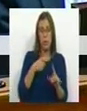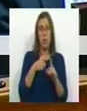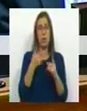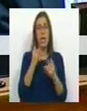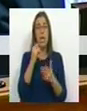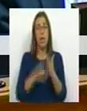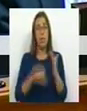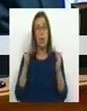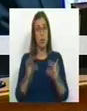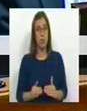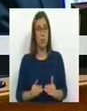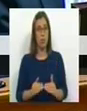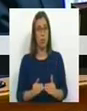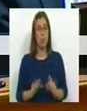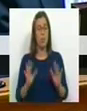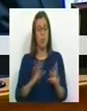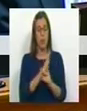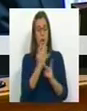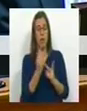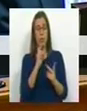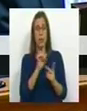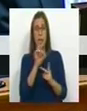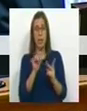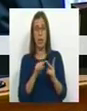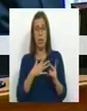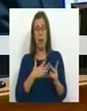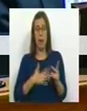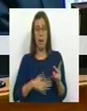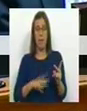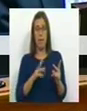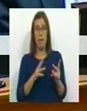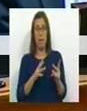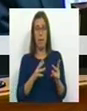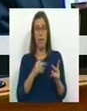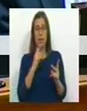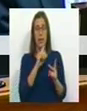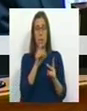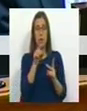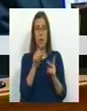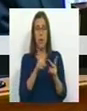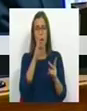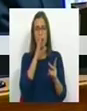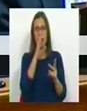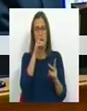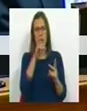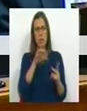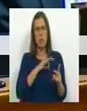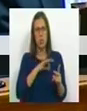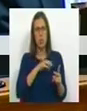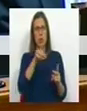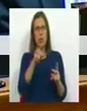baixaram os impostos. A segunda questão que eu gostava de colocar é se eu por